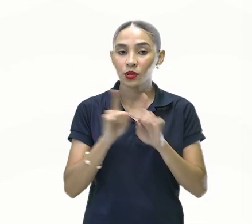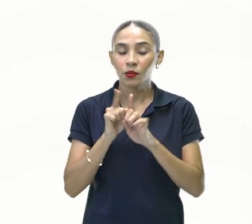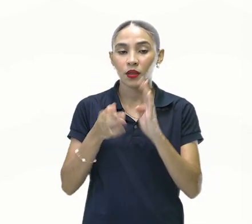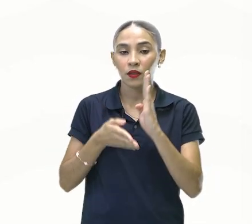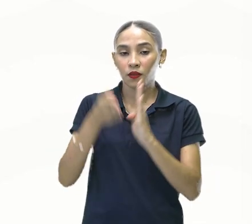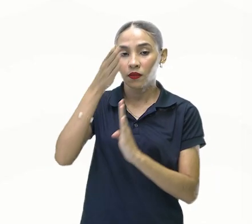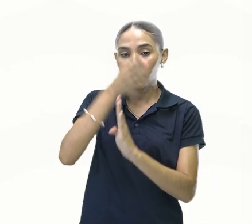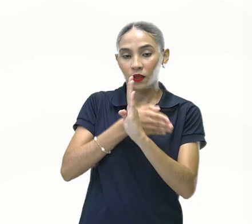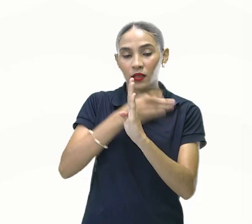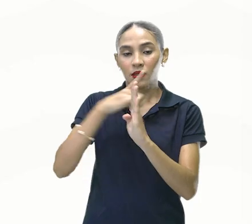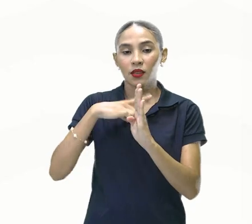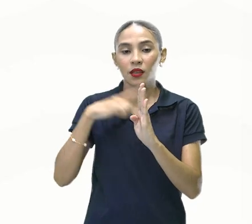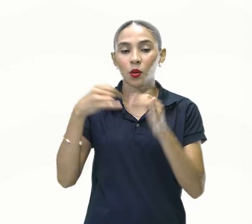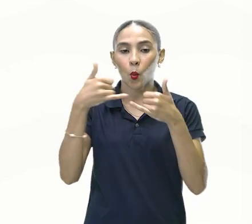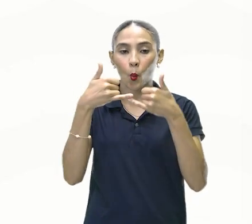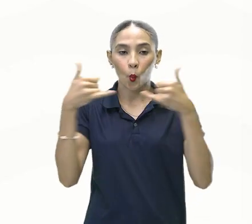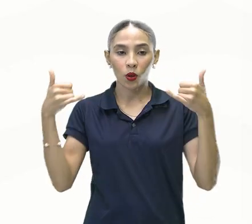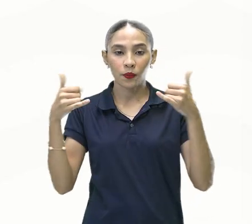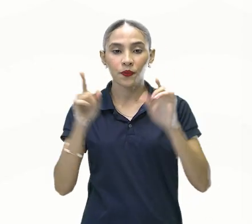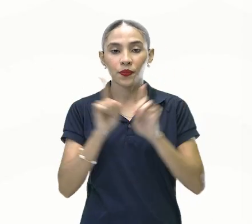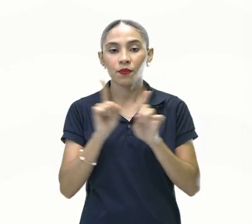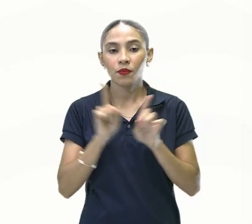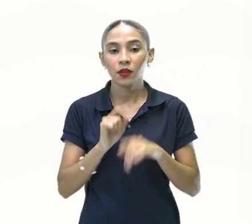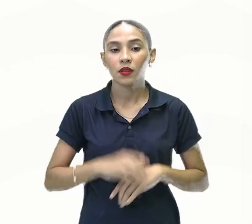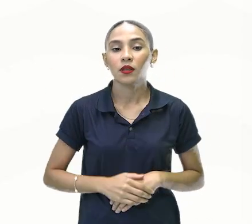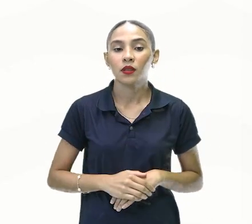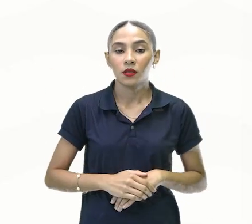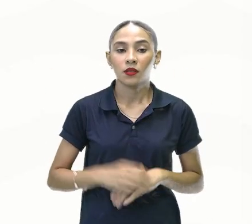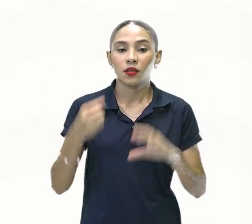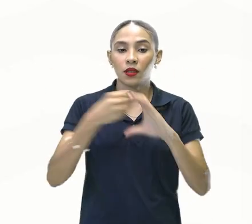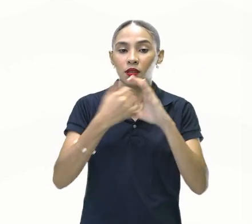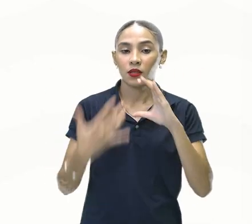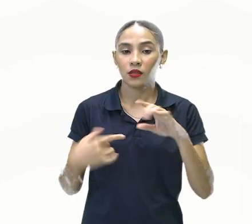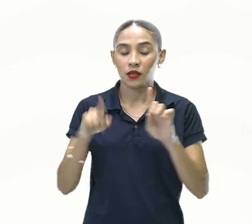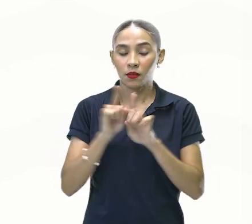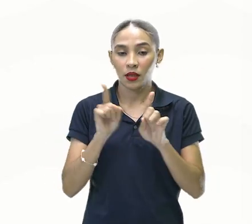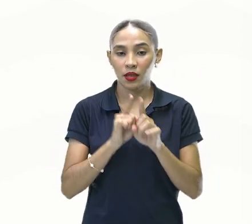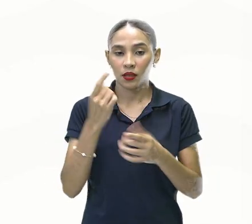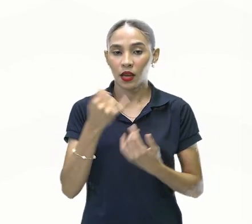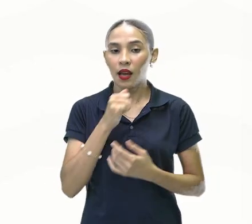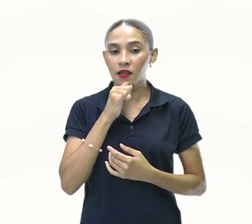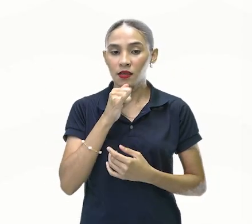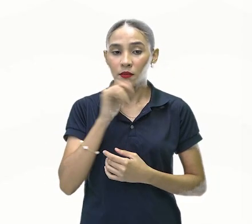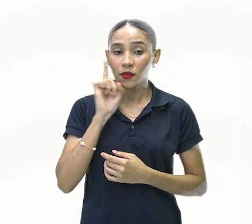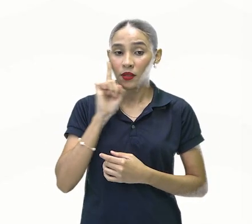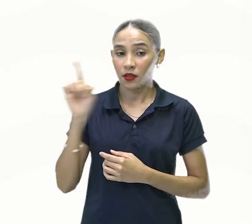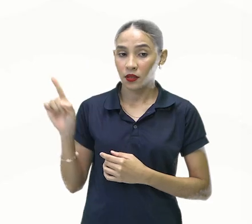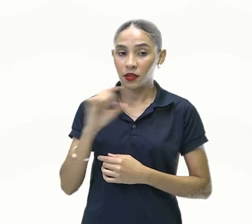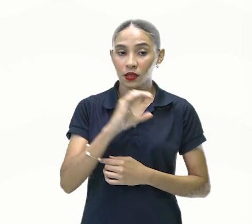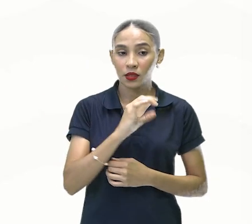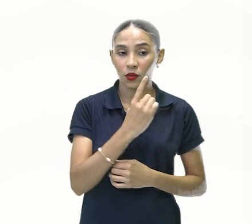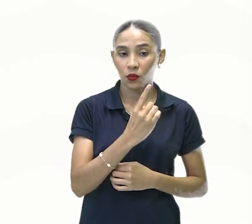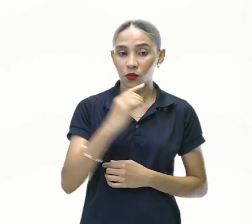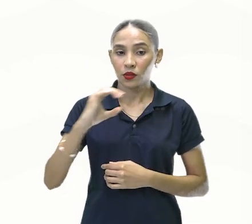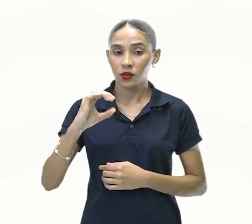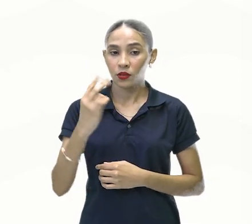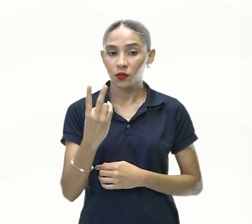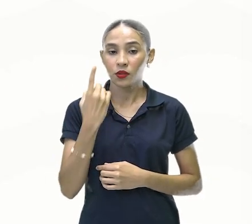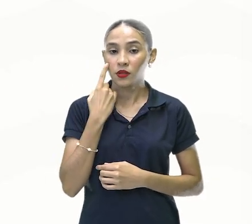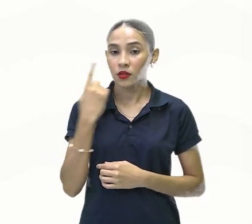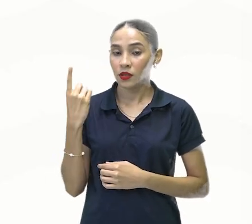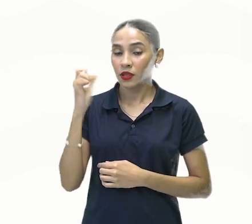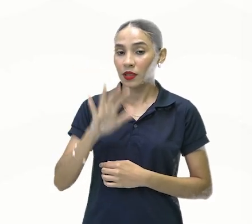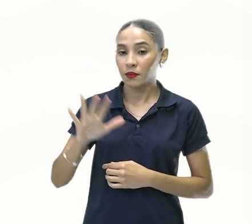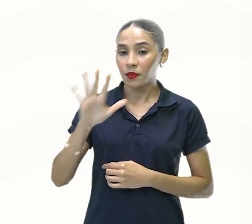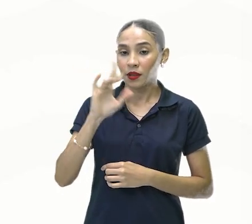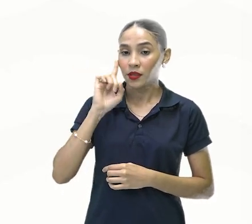Ambas as faces têm a periferia mais fina, que é a região central. E os seus elementos estão aí, pessoal. Olha só. C1 e